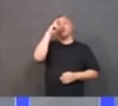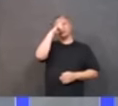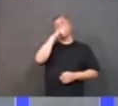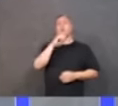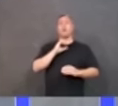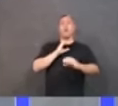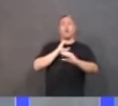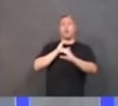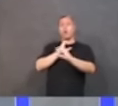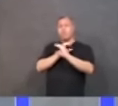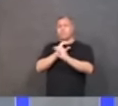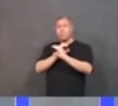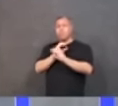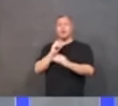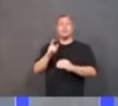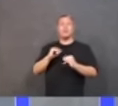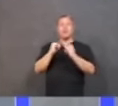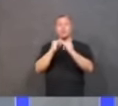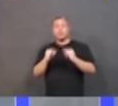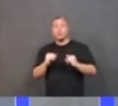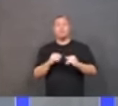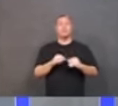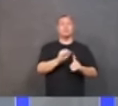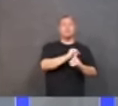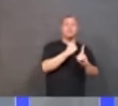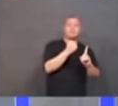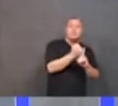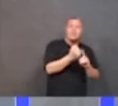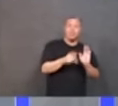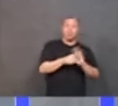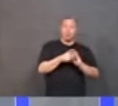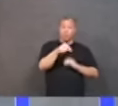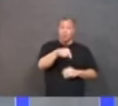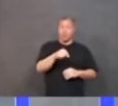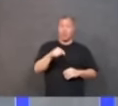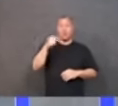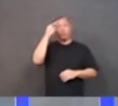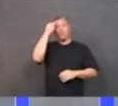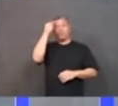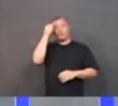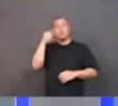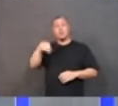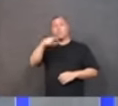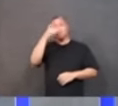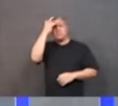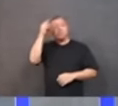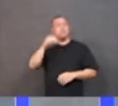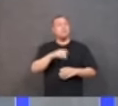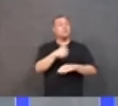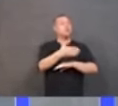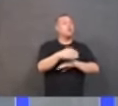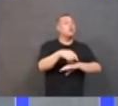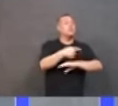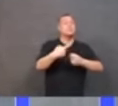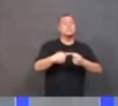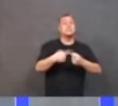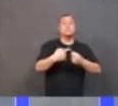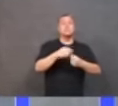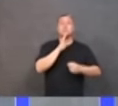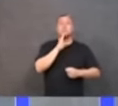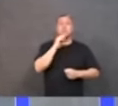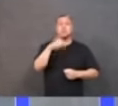comunicação institucional e social da universidade. Então, nós precisamos vamos dizer assim,